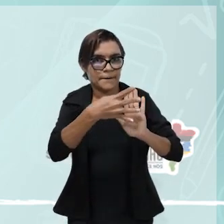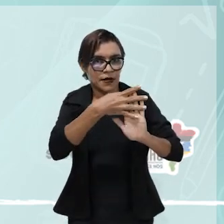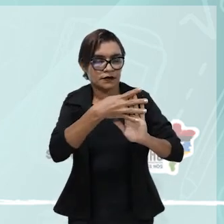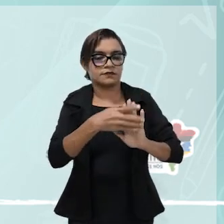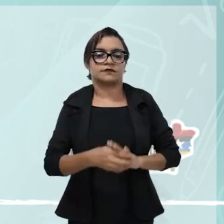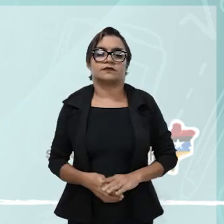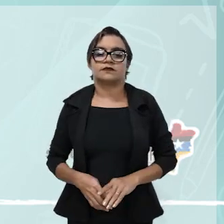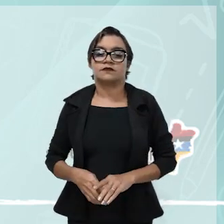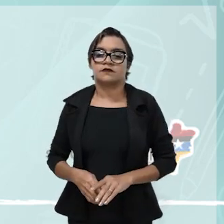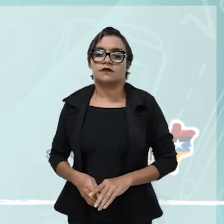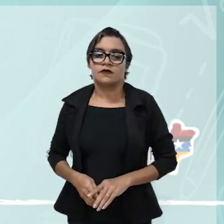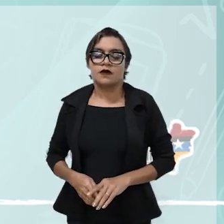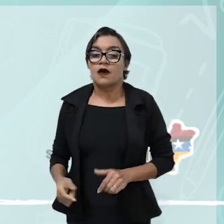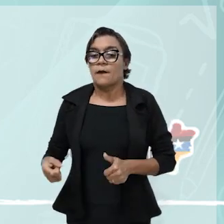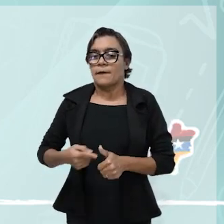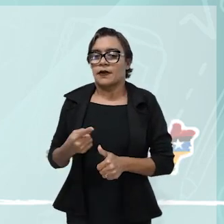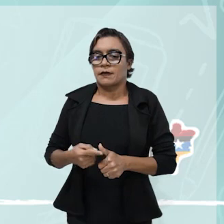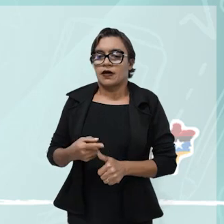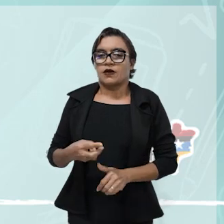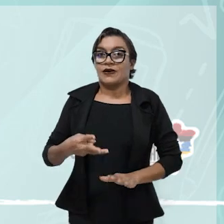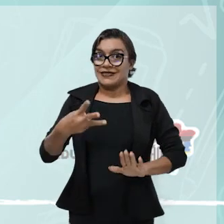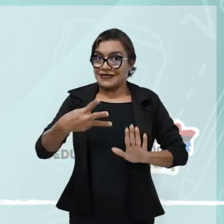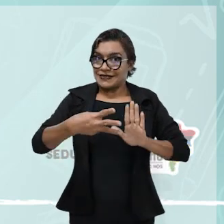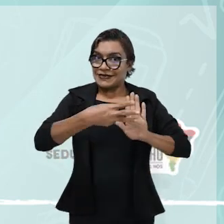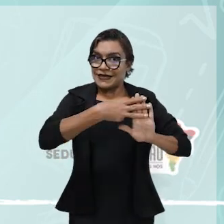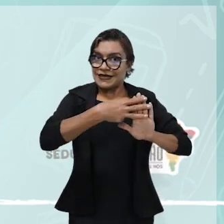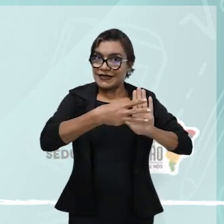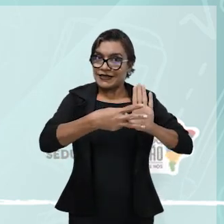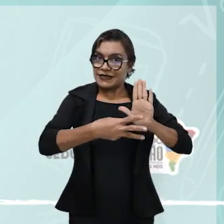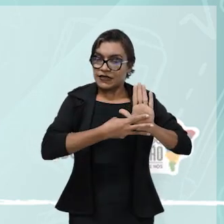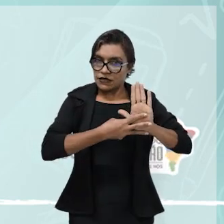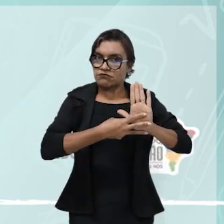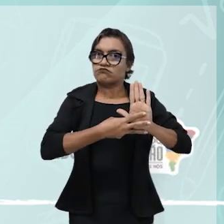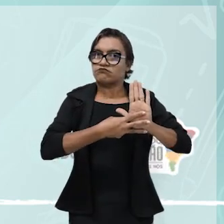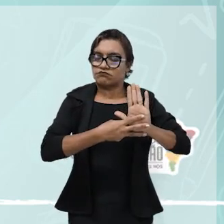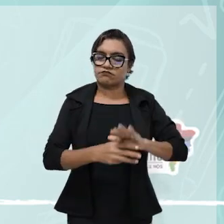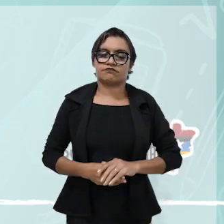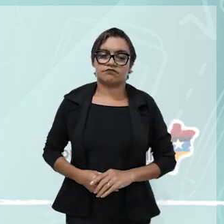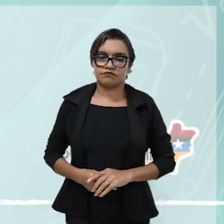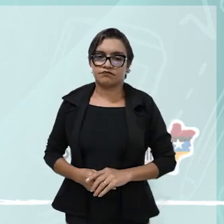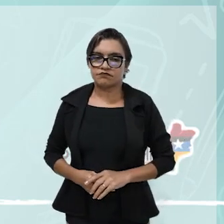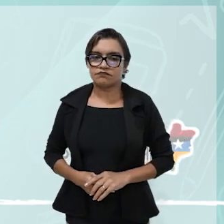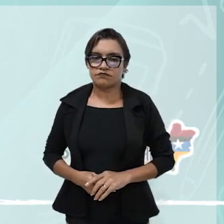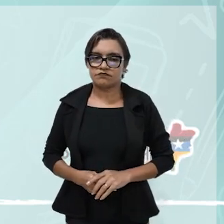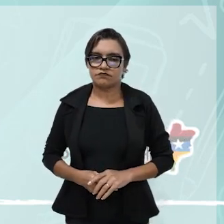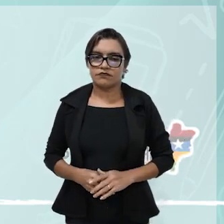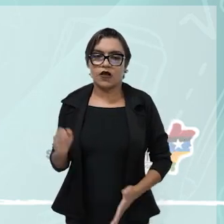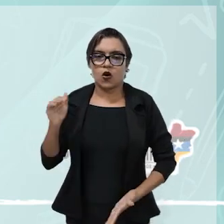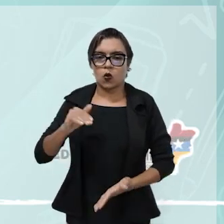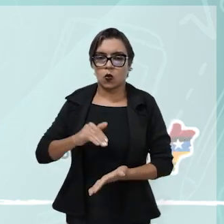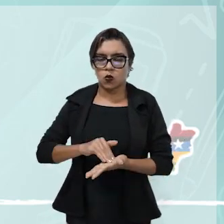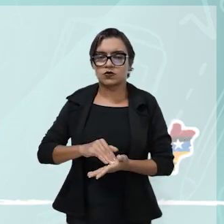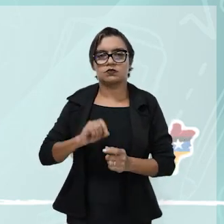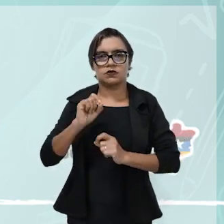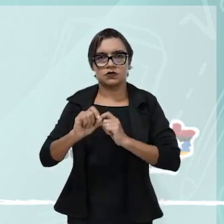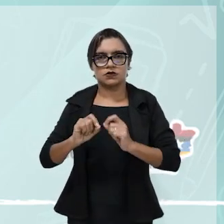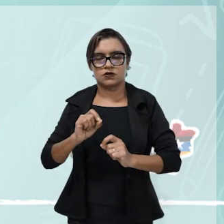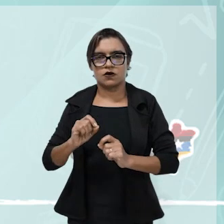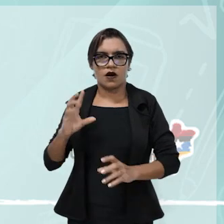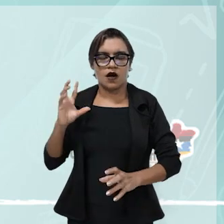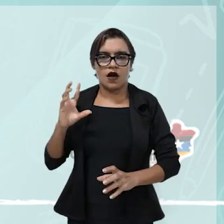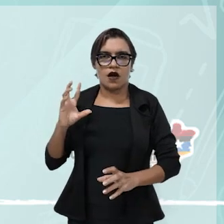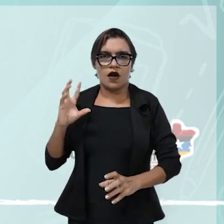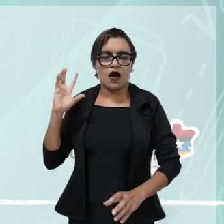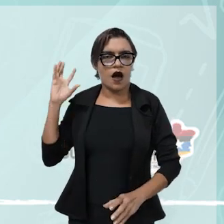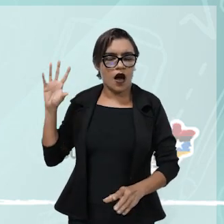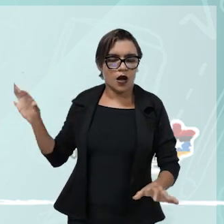versos. E no primeiro terceto, que são estrofes com 3 versos. Sendo a última estrofe a conclusão do silogismo. Ele